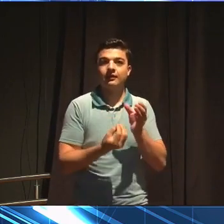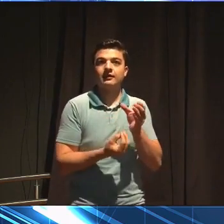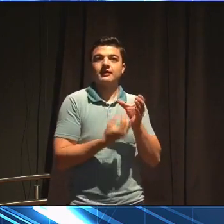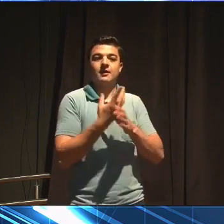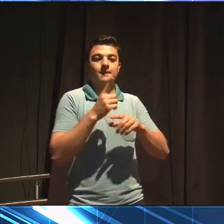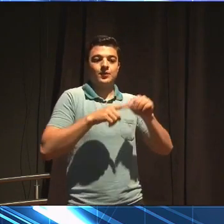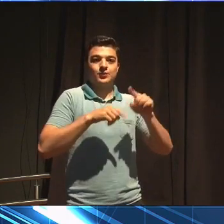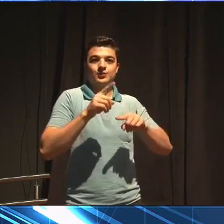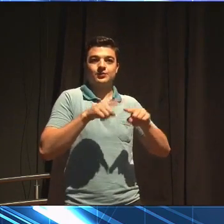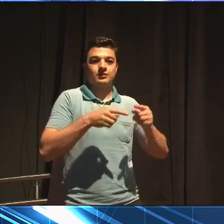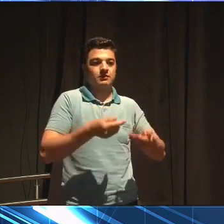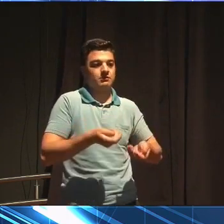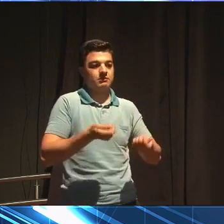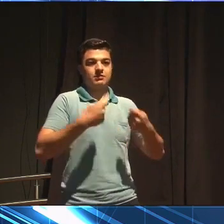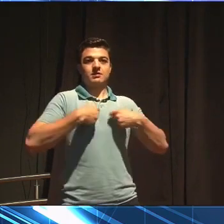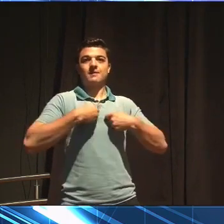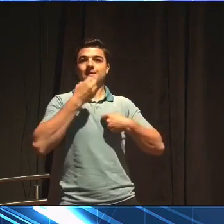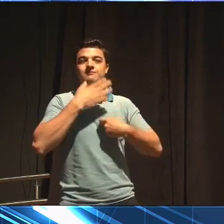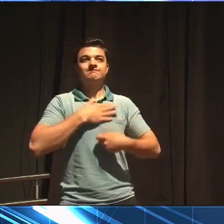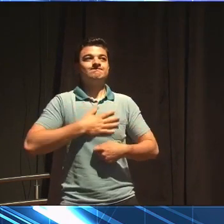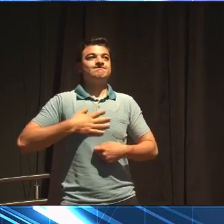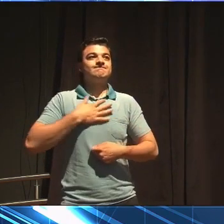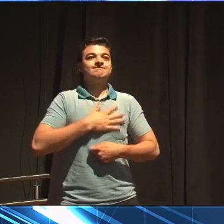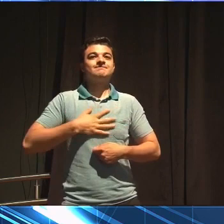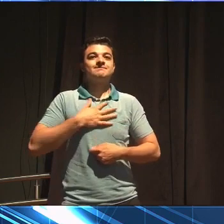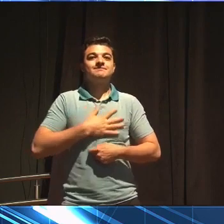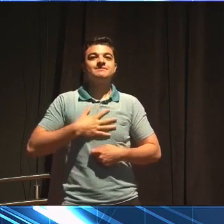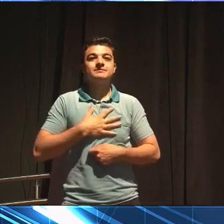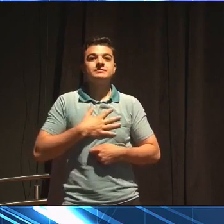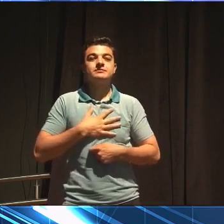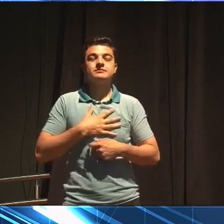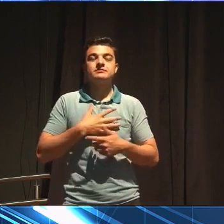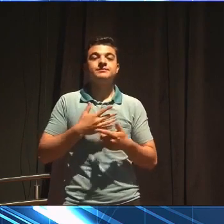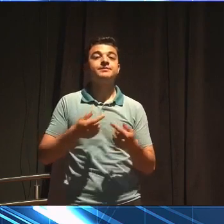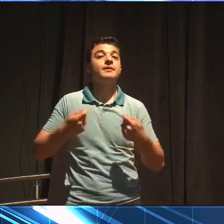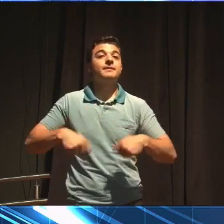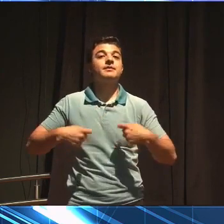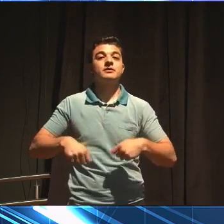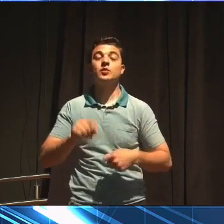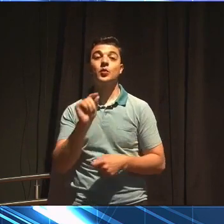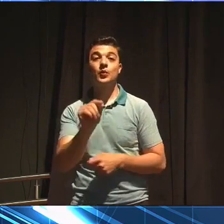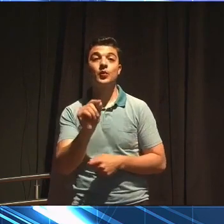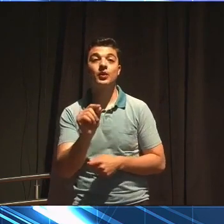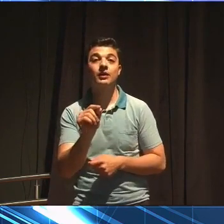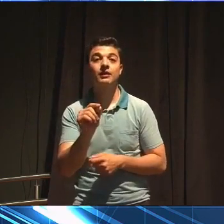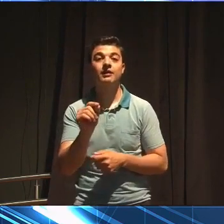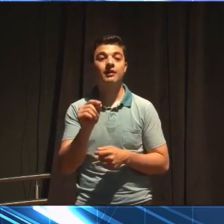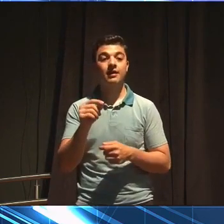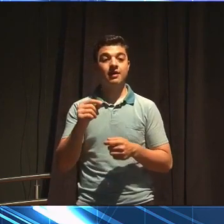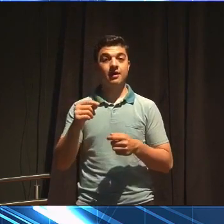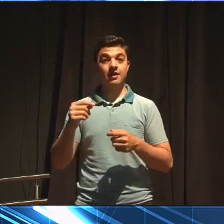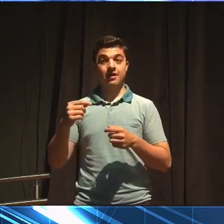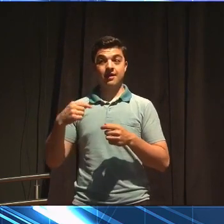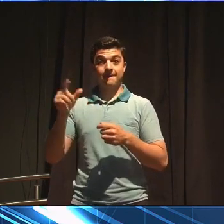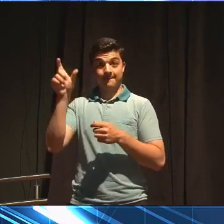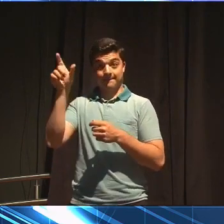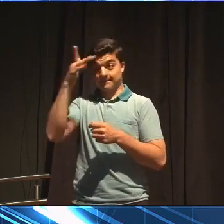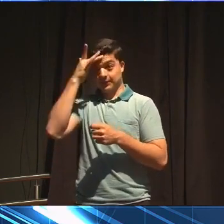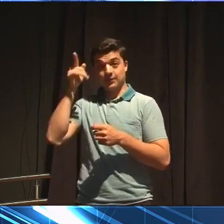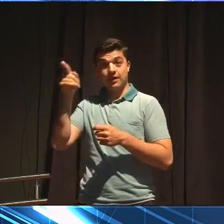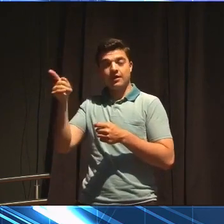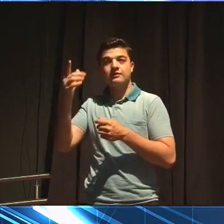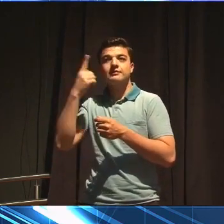usar, a pessoa precisa se sentir interessada, e para que a gente consiga entender sobre o que ela vai ter interesse, a gente